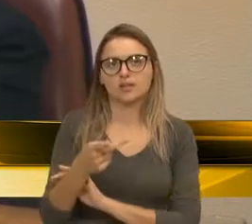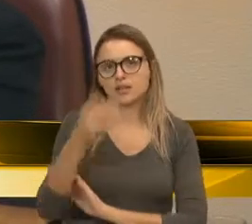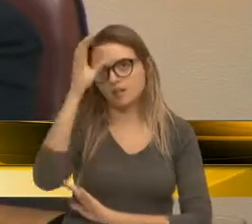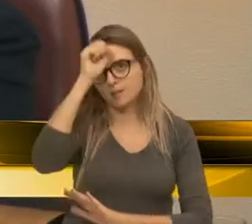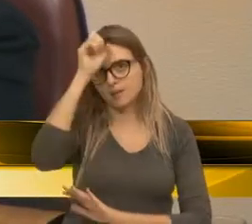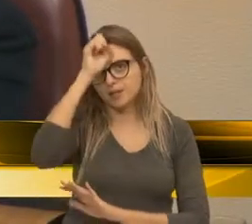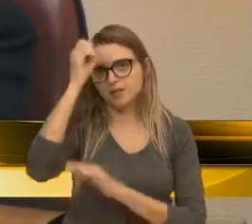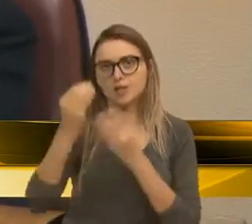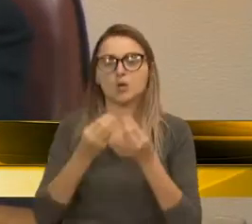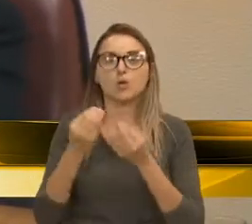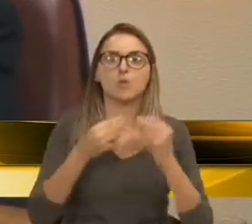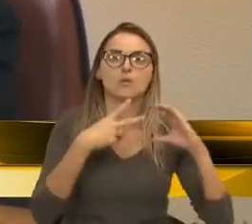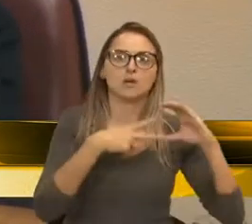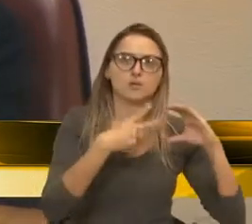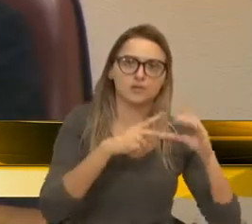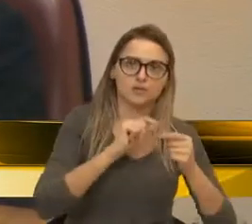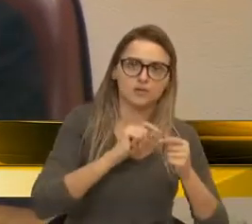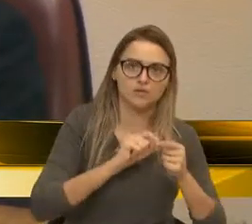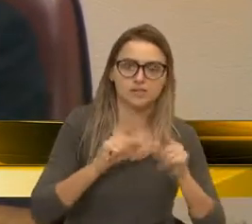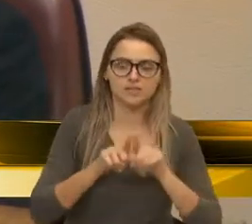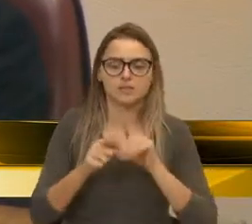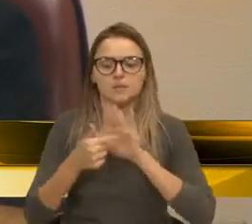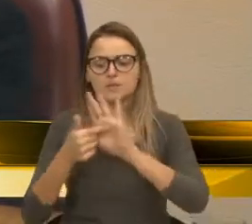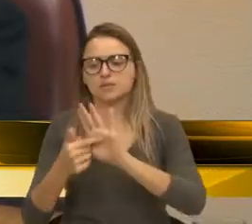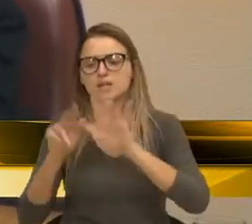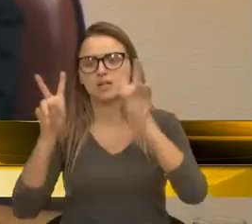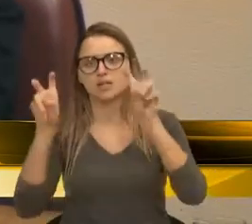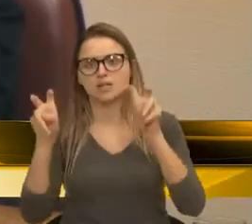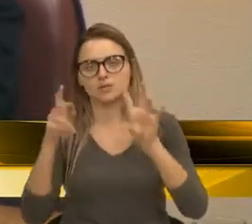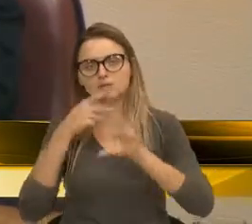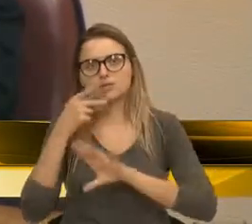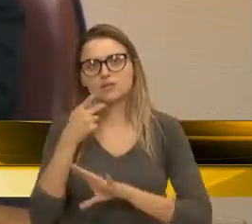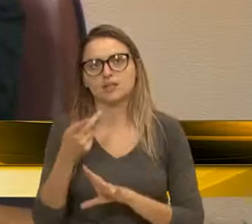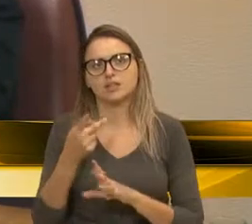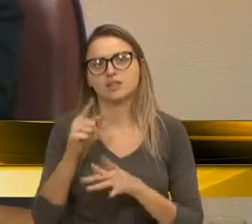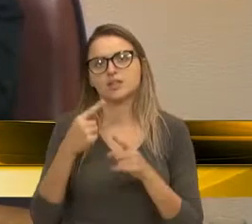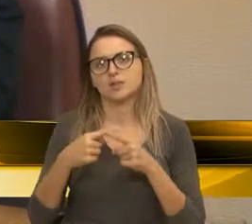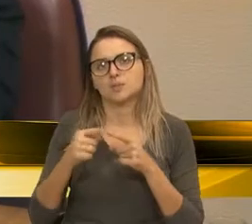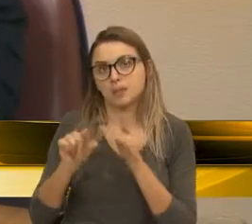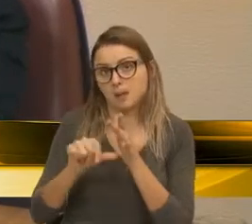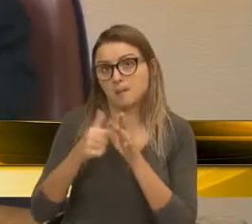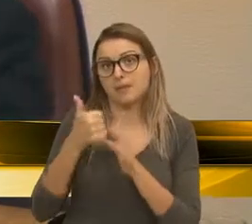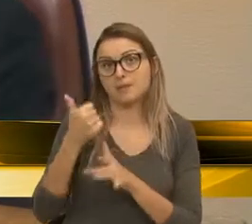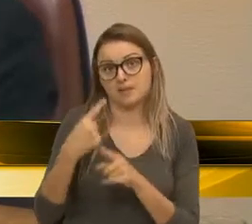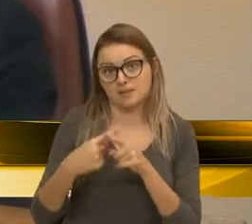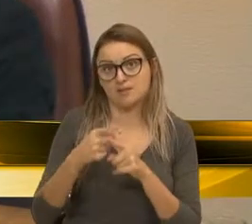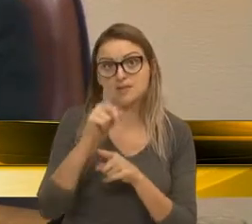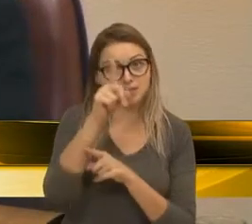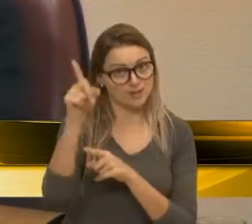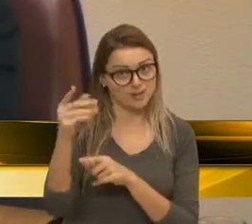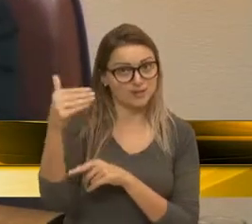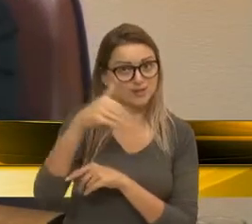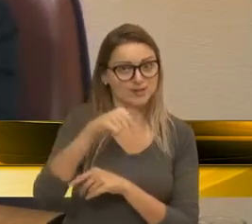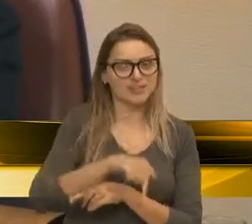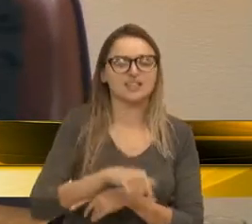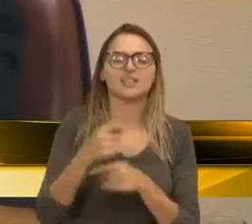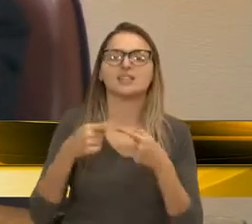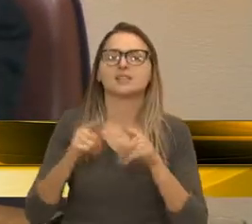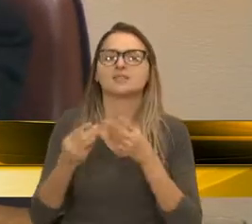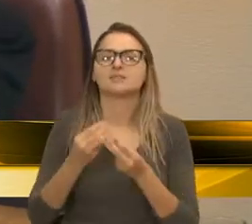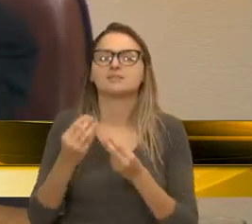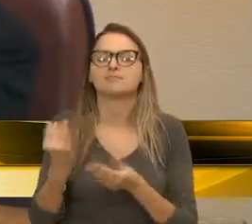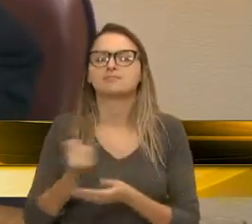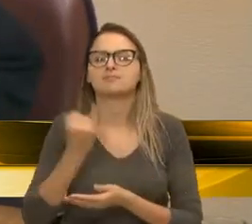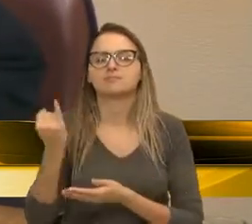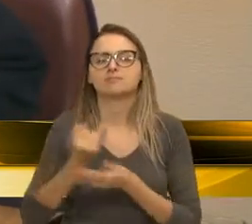se comporta a Câmara e saber dos assuntos que nós trazemos aqui. Porque certamente deve ter sido a primeira vez que muitos vieram aqui na Câmara, mas a importância e o